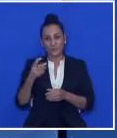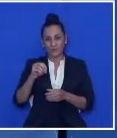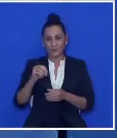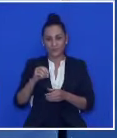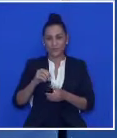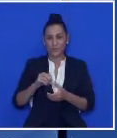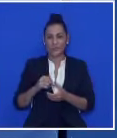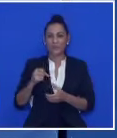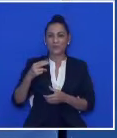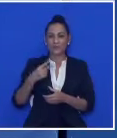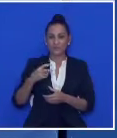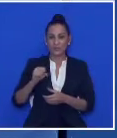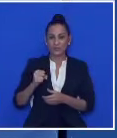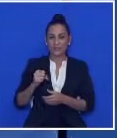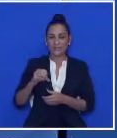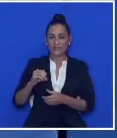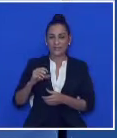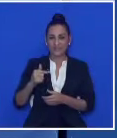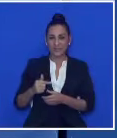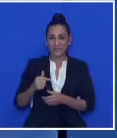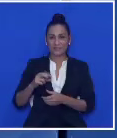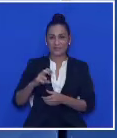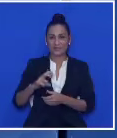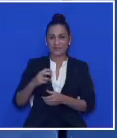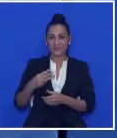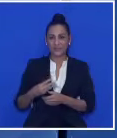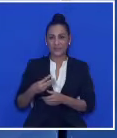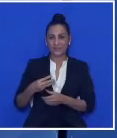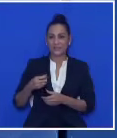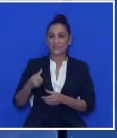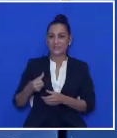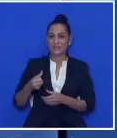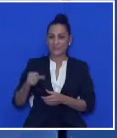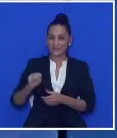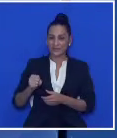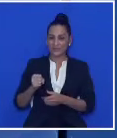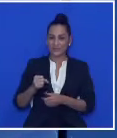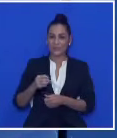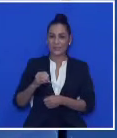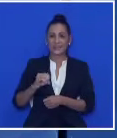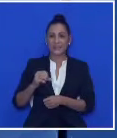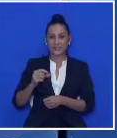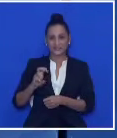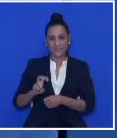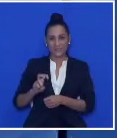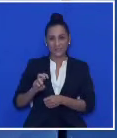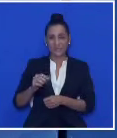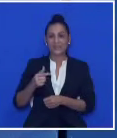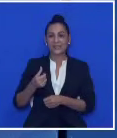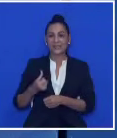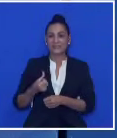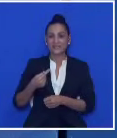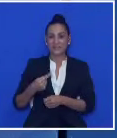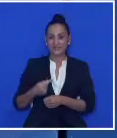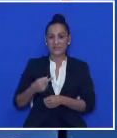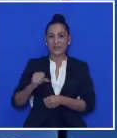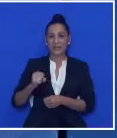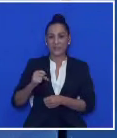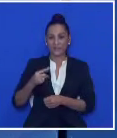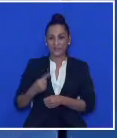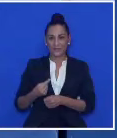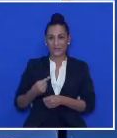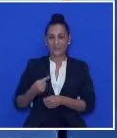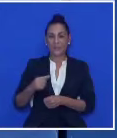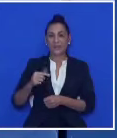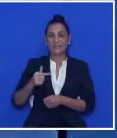sorteados. 28, 07, 53, 68, 05,